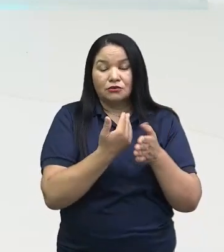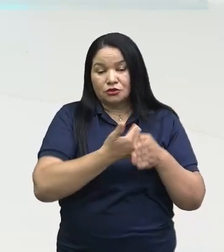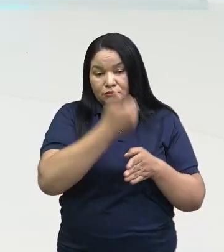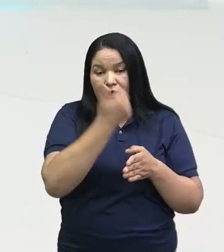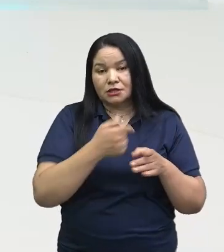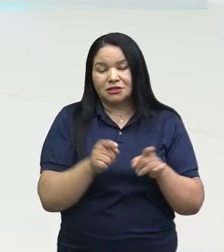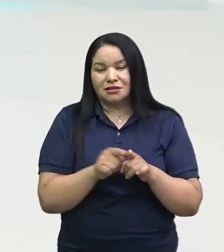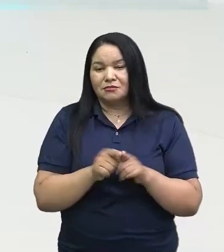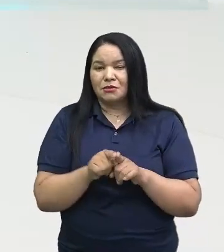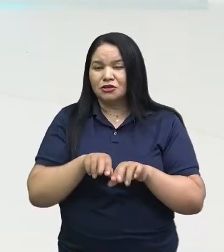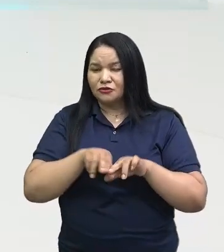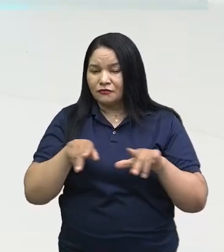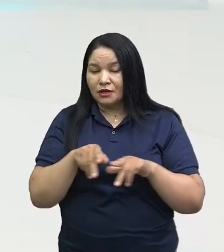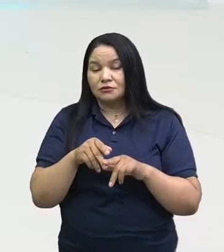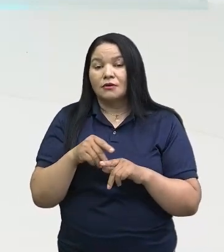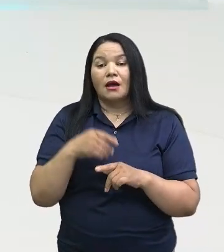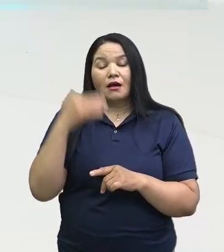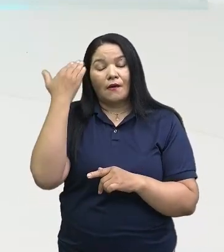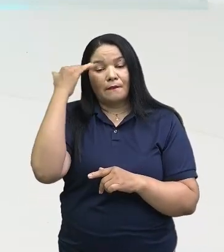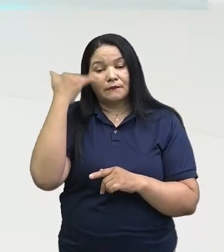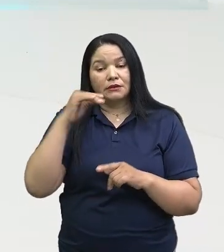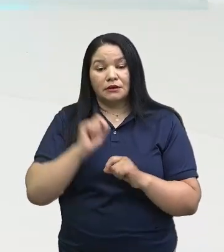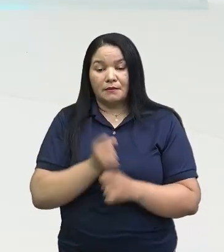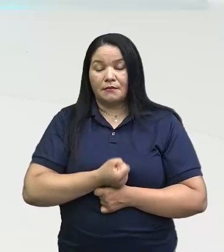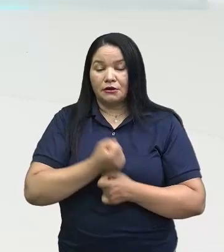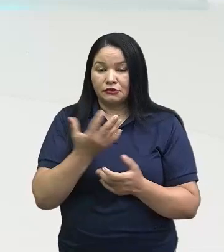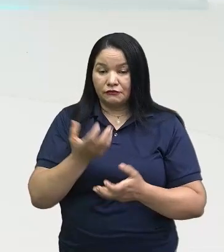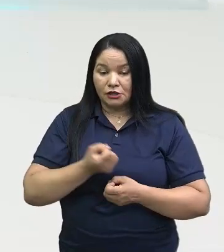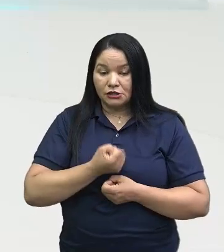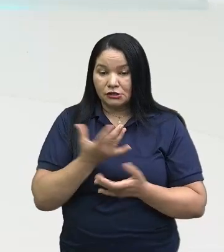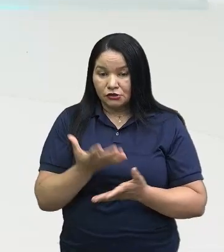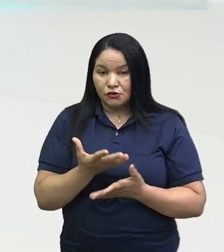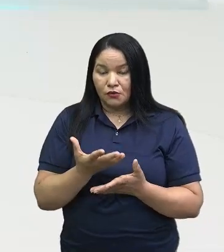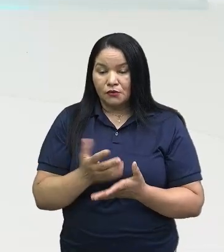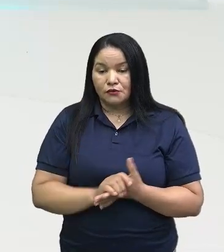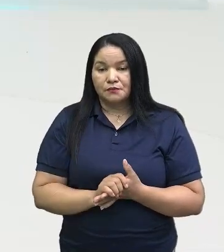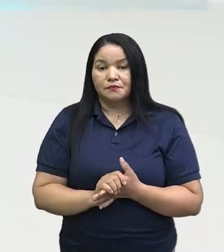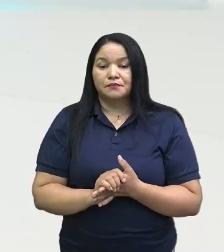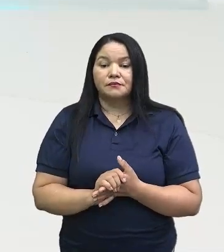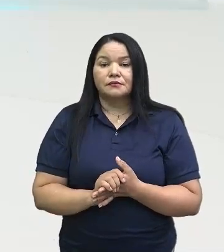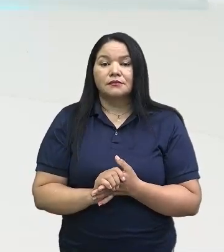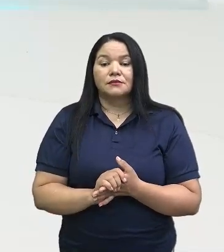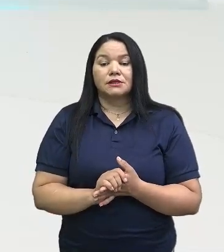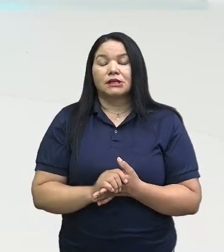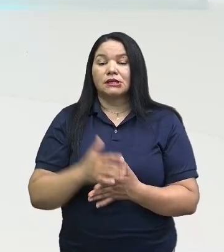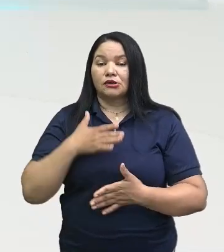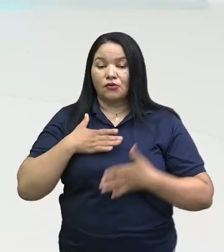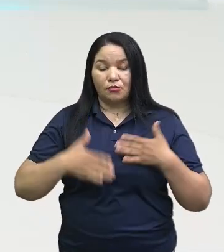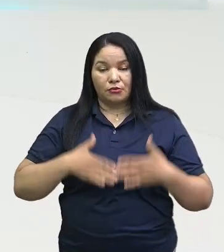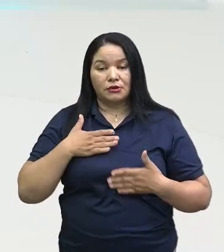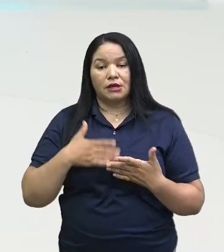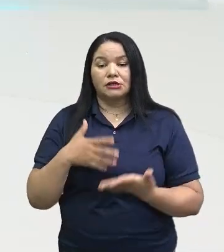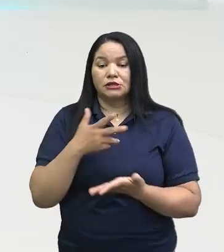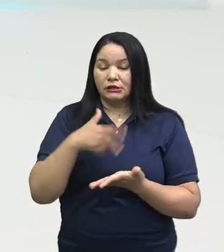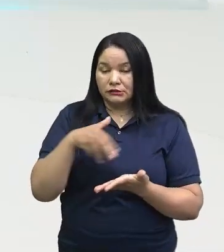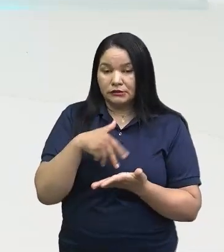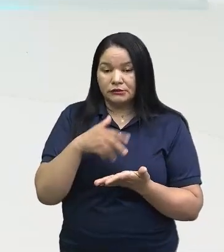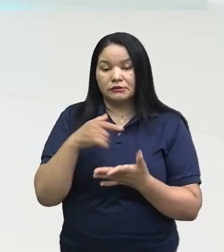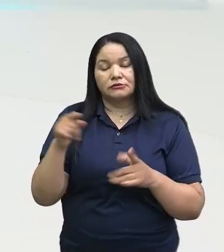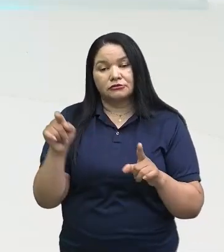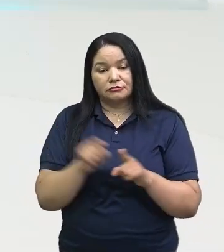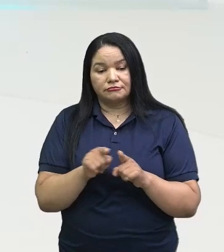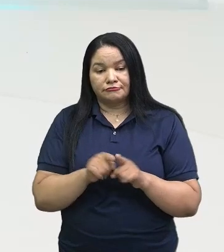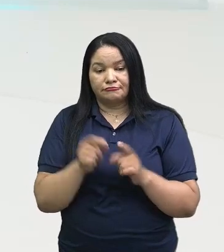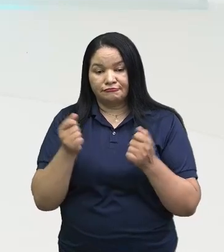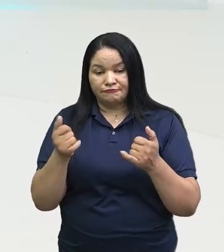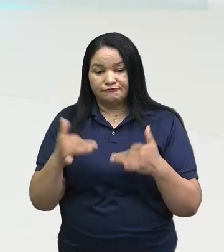conseguiram compreender ali as manifestações, expressões corporais da dança ali